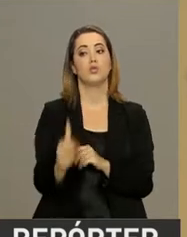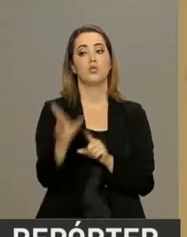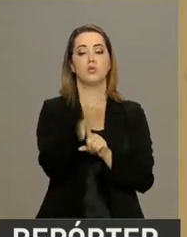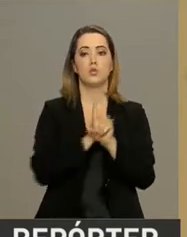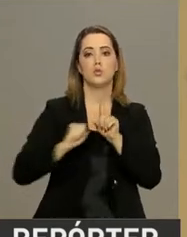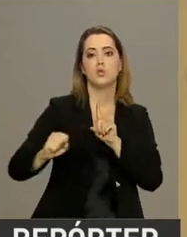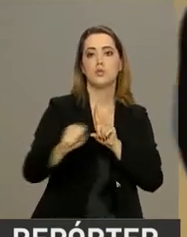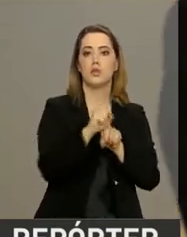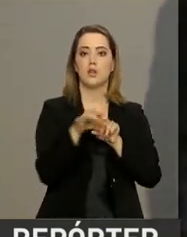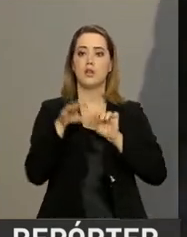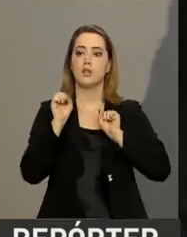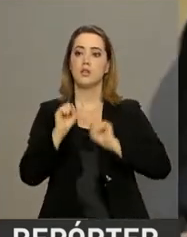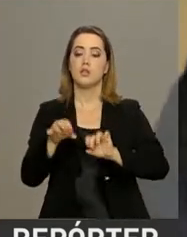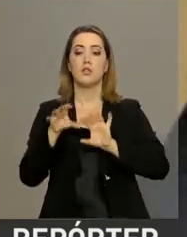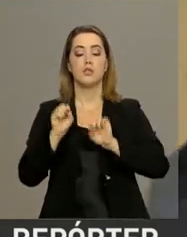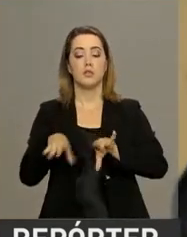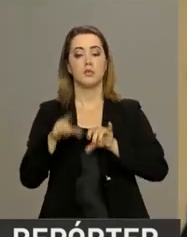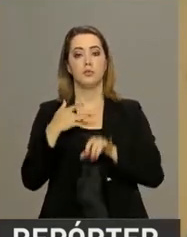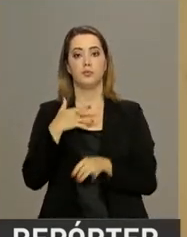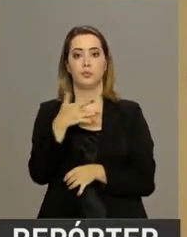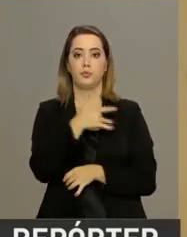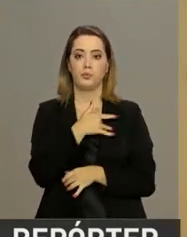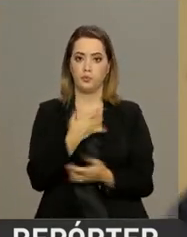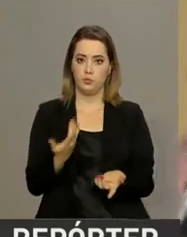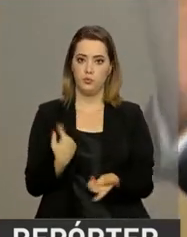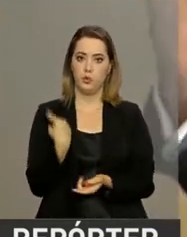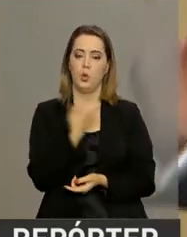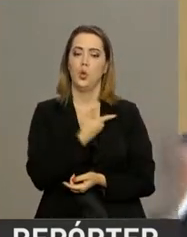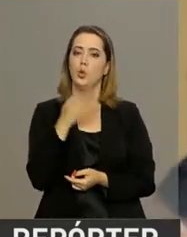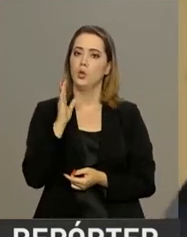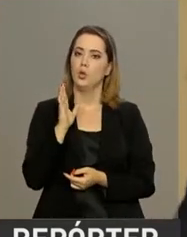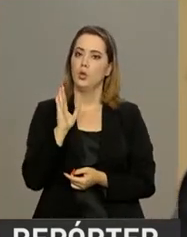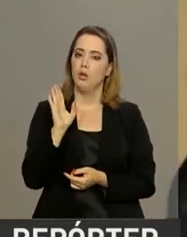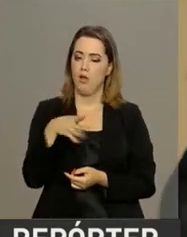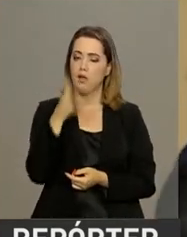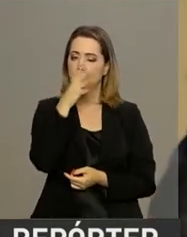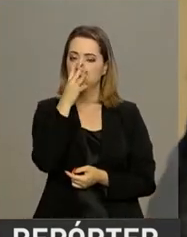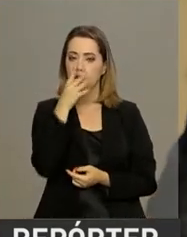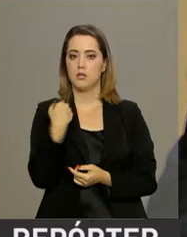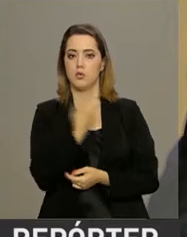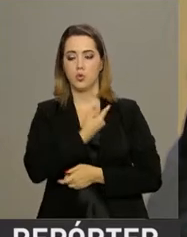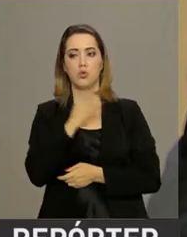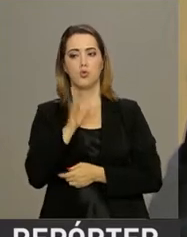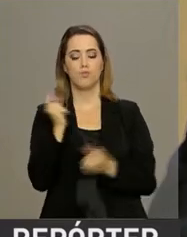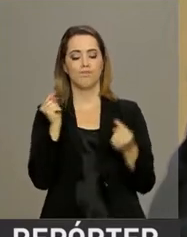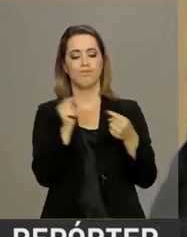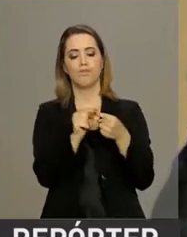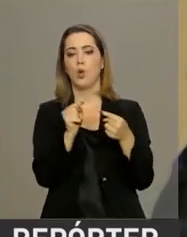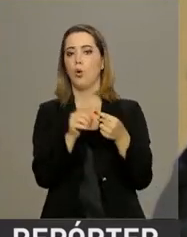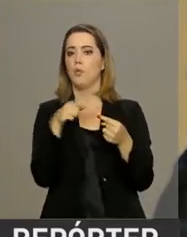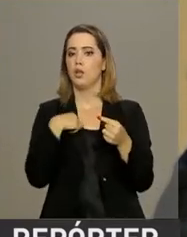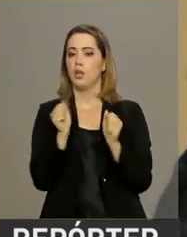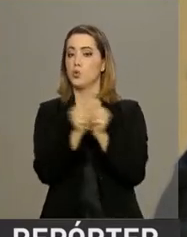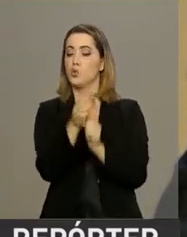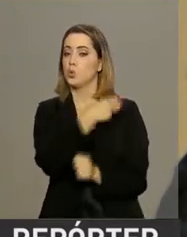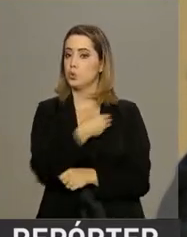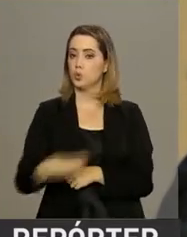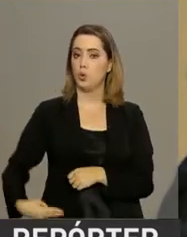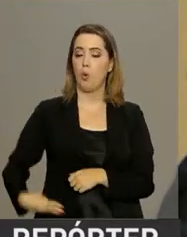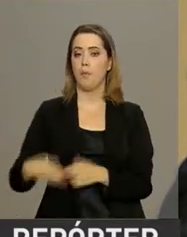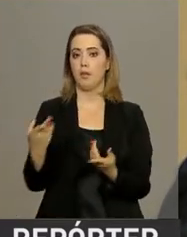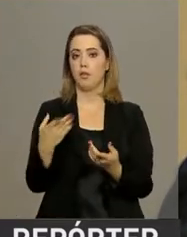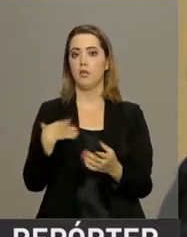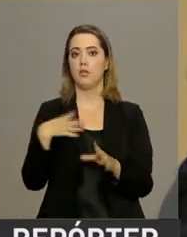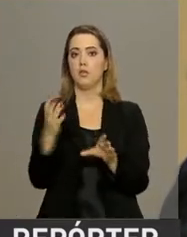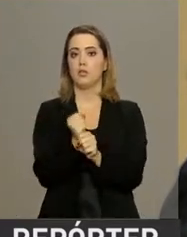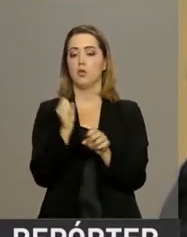e educação. E é interessante, daí combinei com o Meirelles, o Diogo organizaram um orçamento